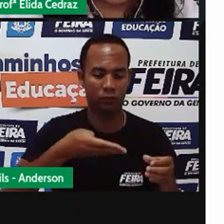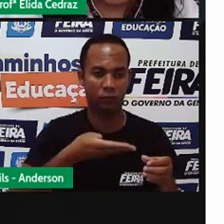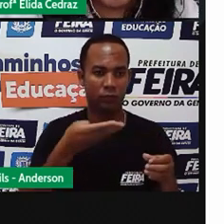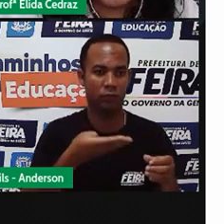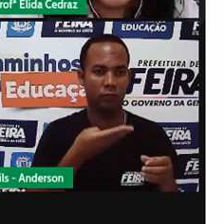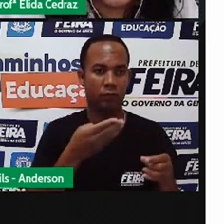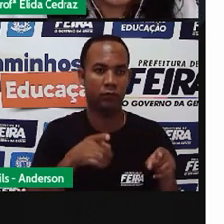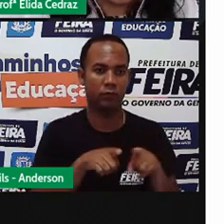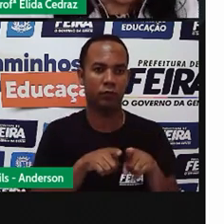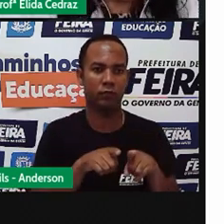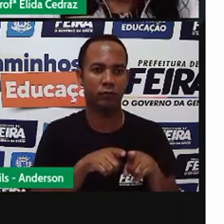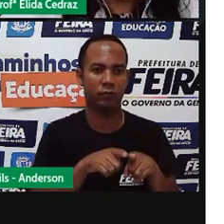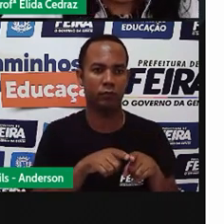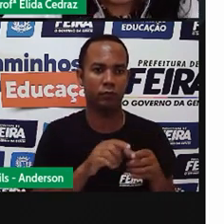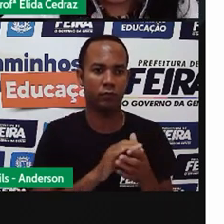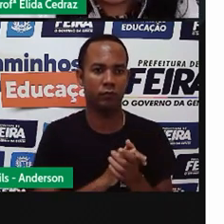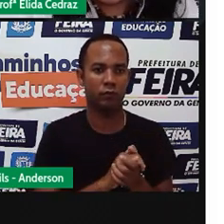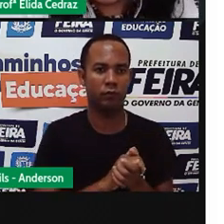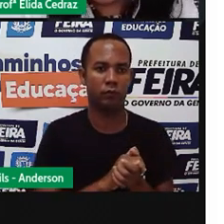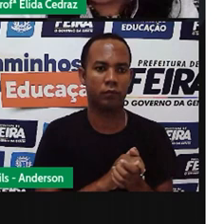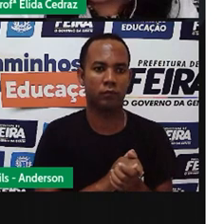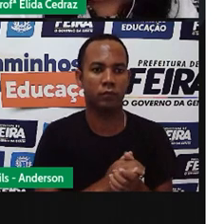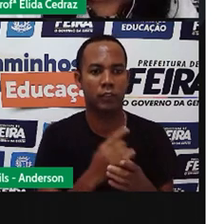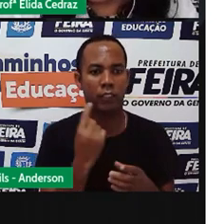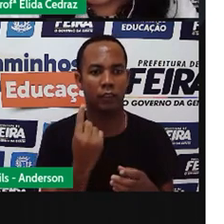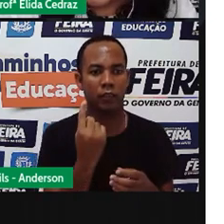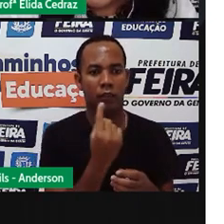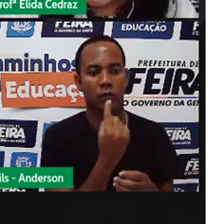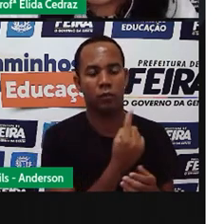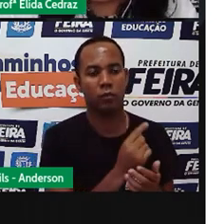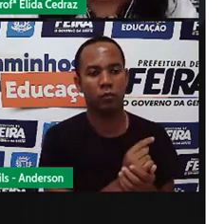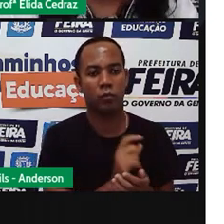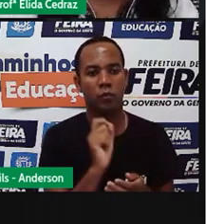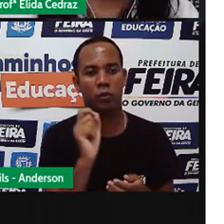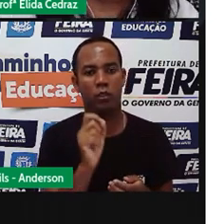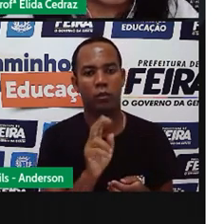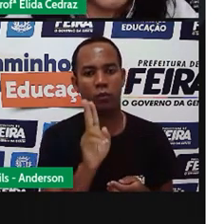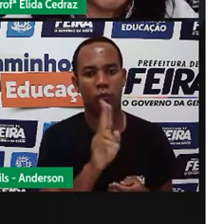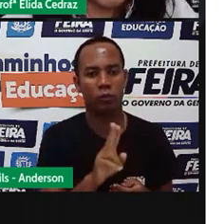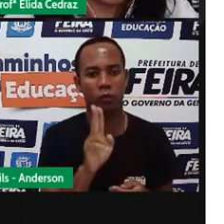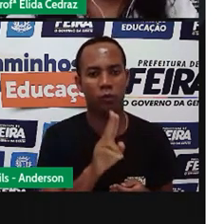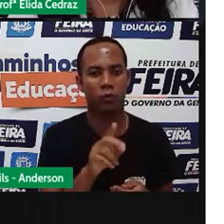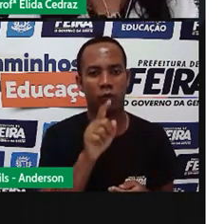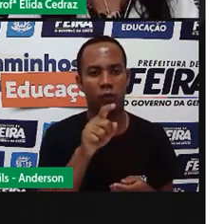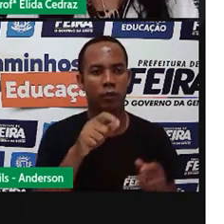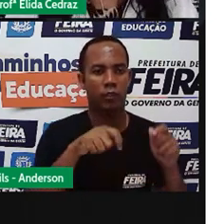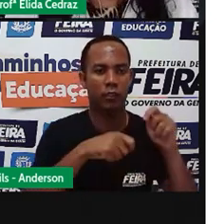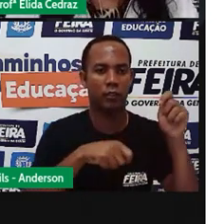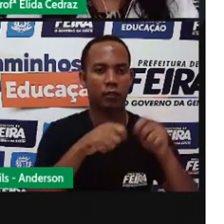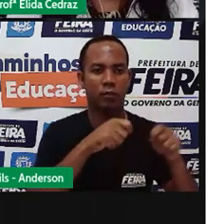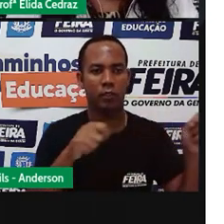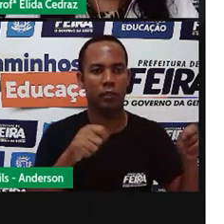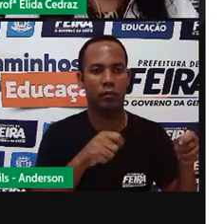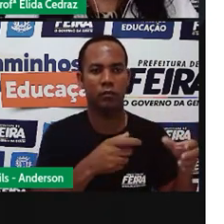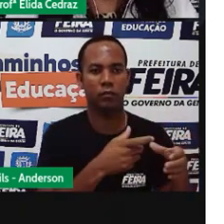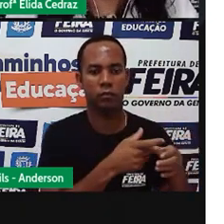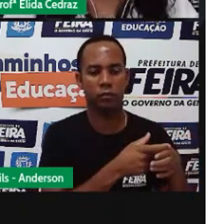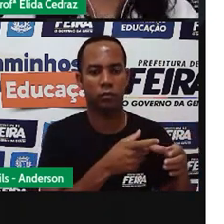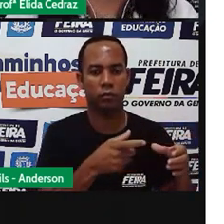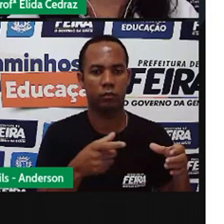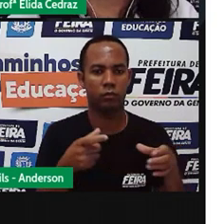você vai colocar uma colher de água em cada um dos materiais que você amarrou na boca dos